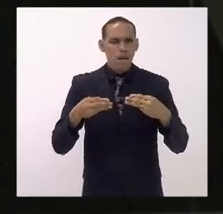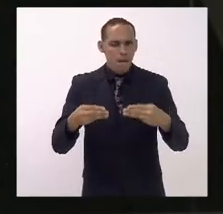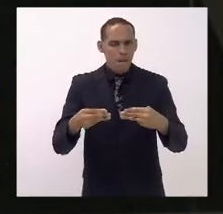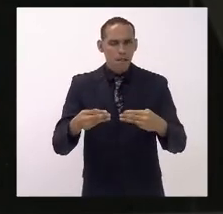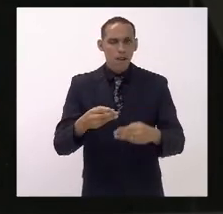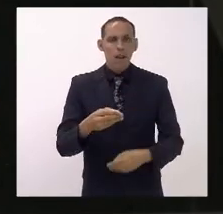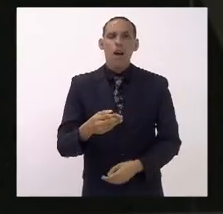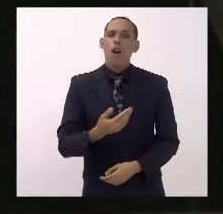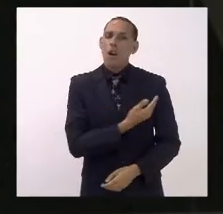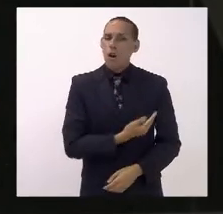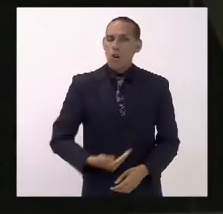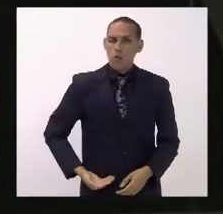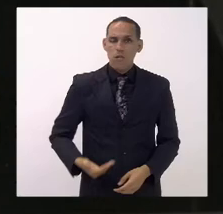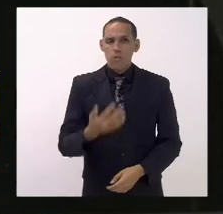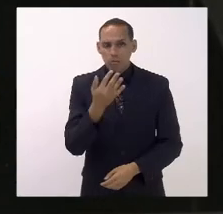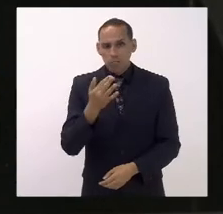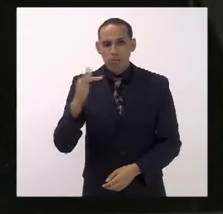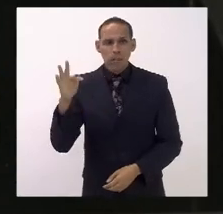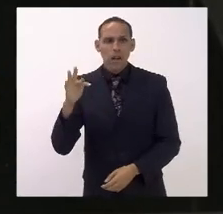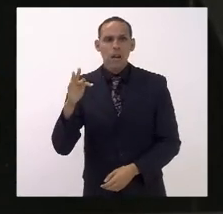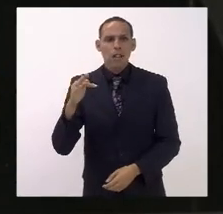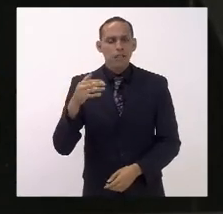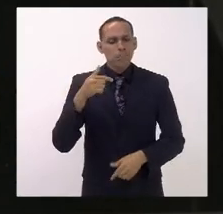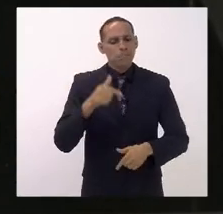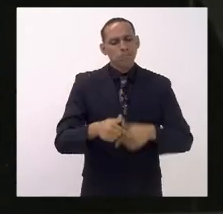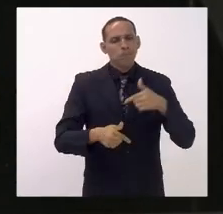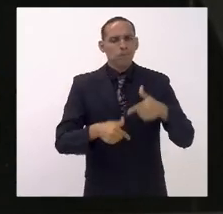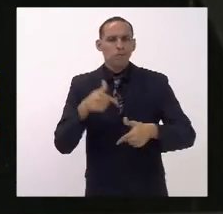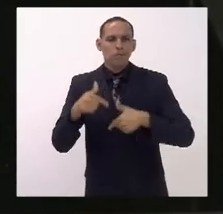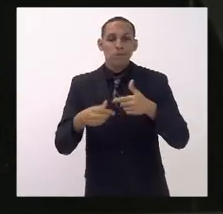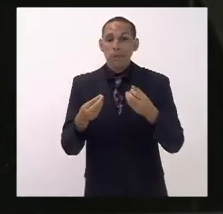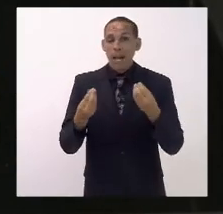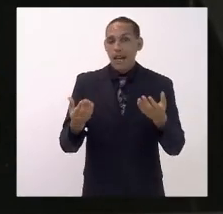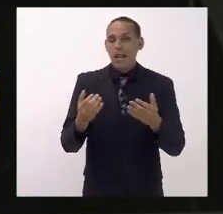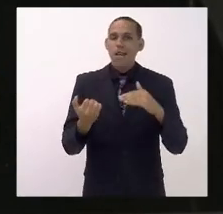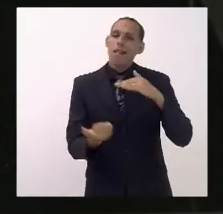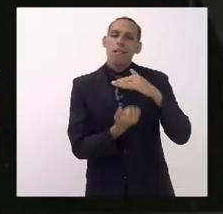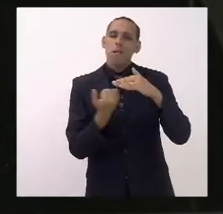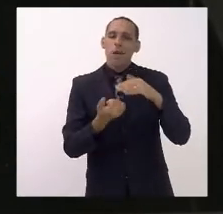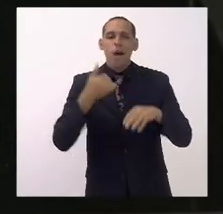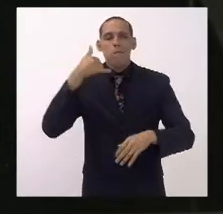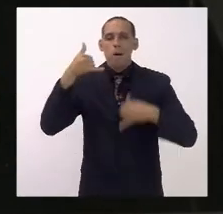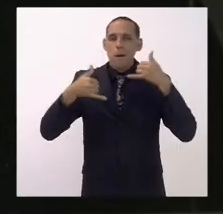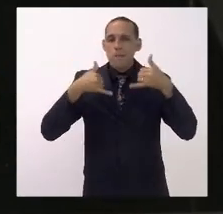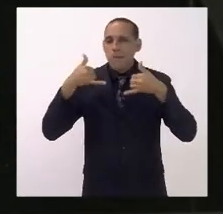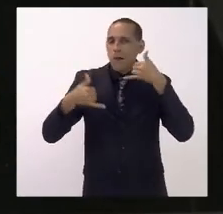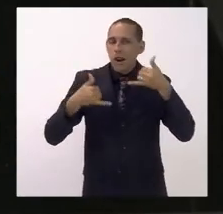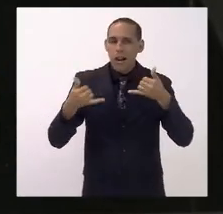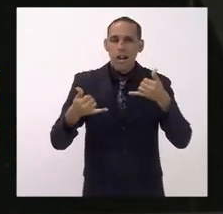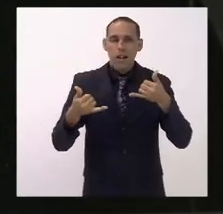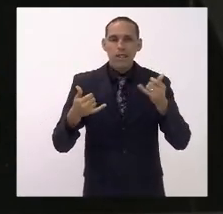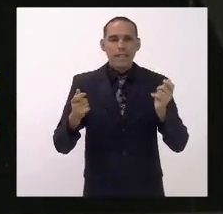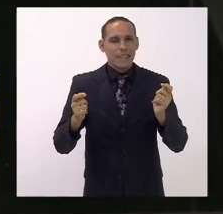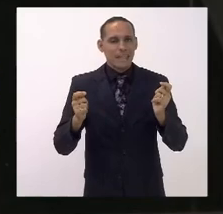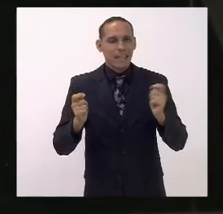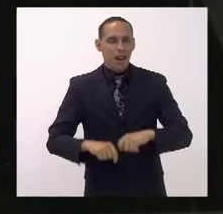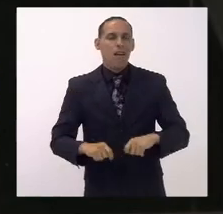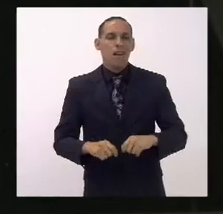federal tome as devidas providências, para que as operadoras de telefonia, elas